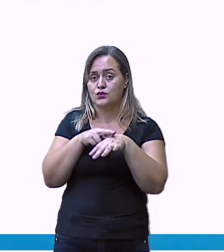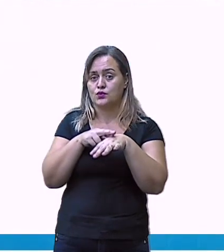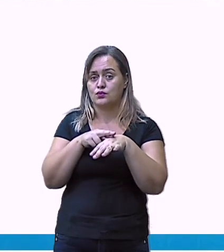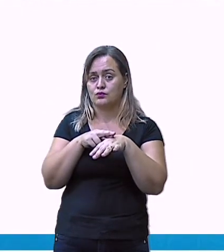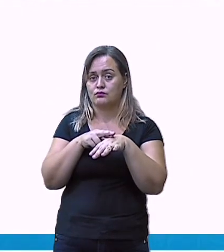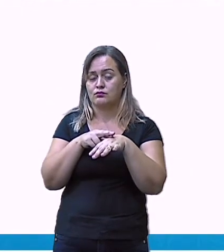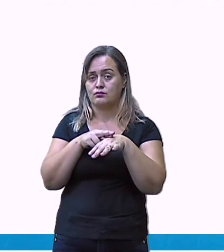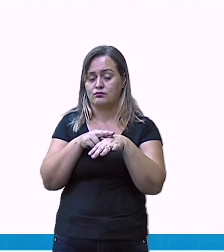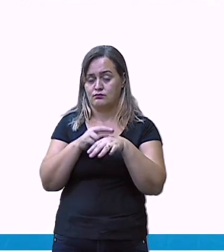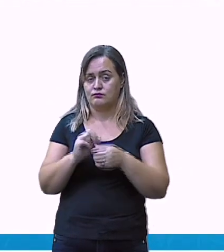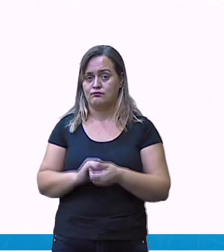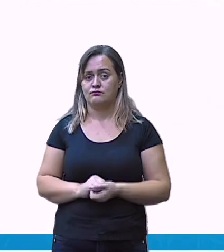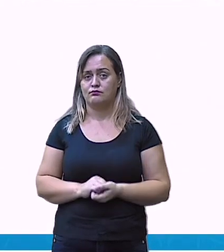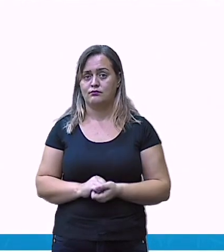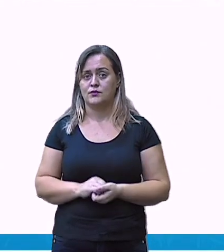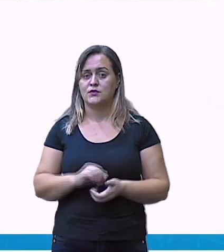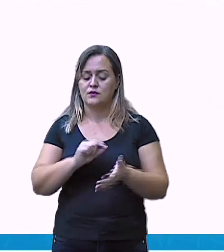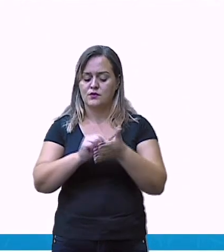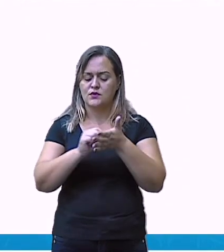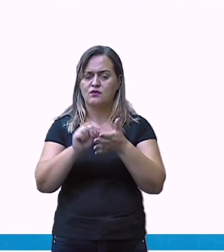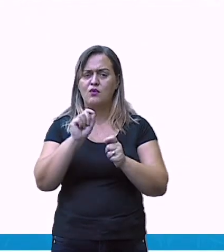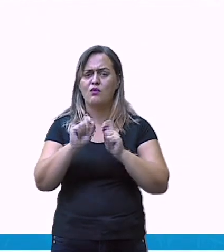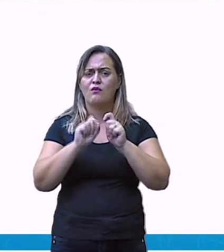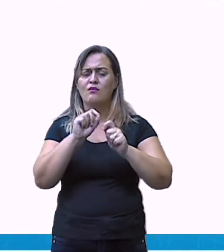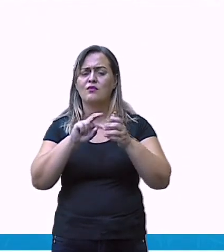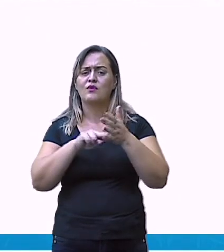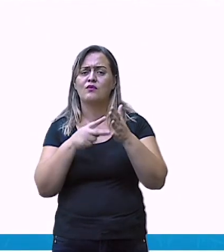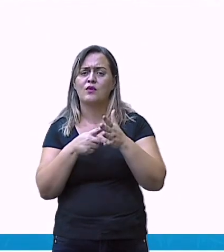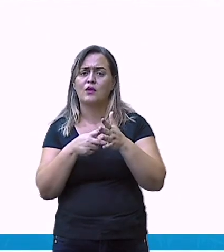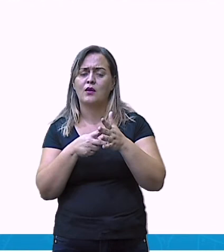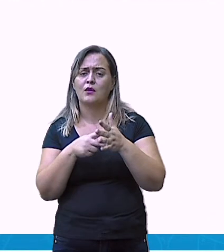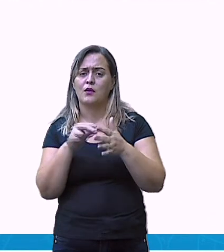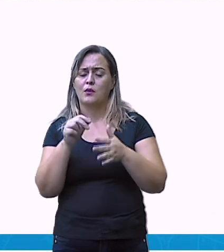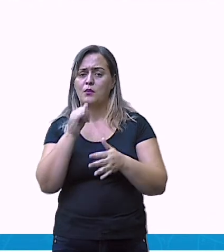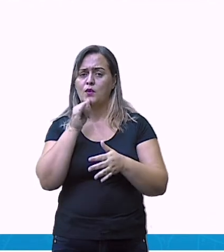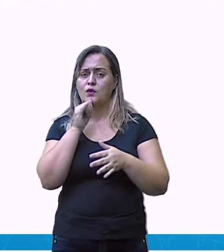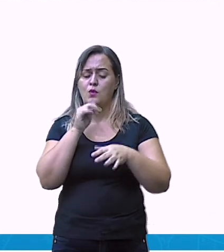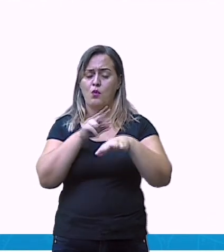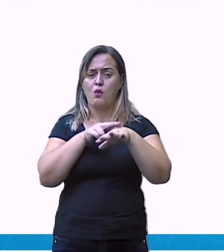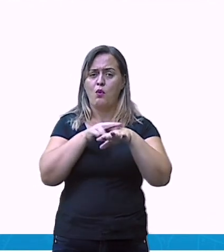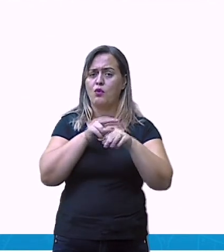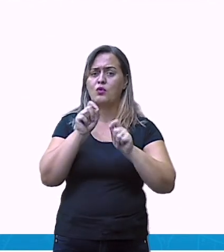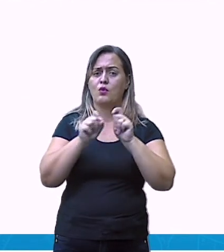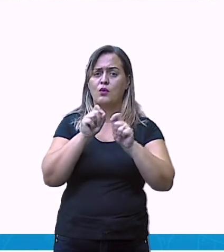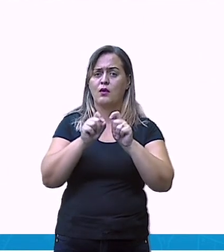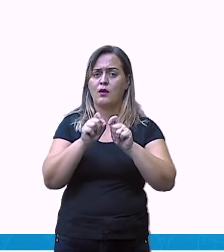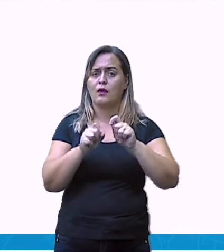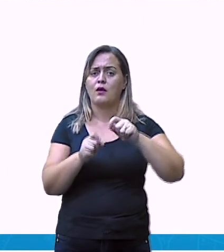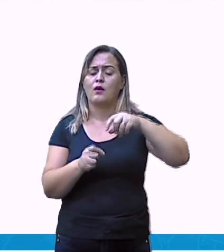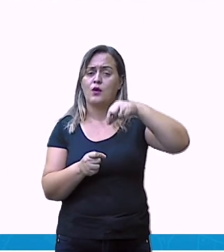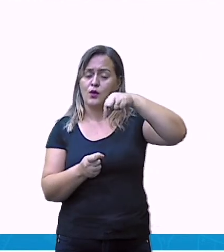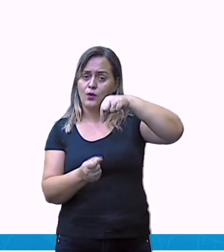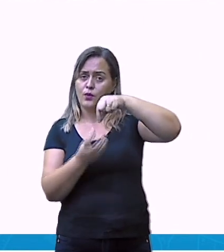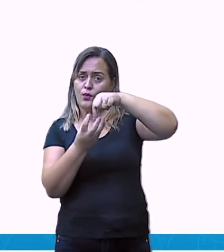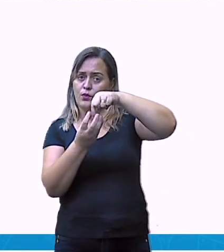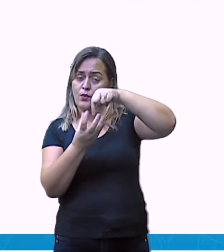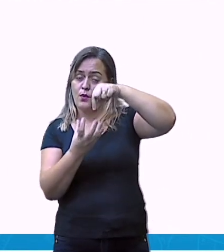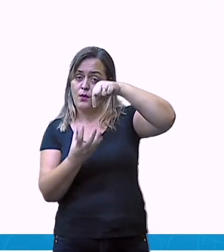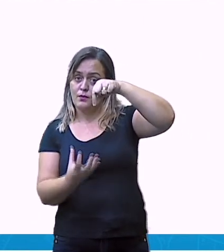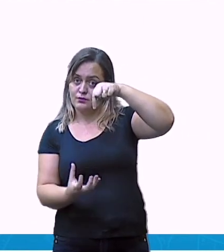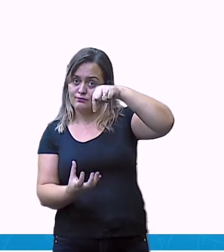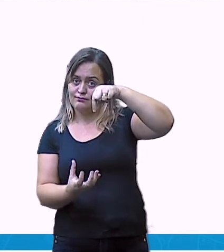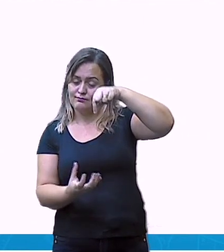e vai escrever o que significa. O roxo é o quê? É a berinjela, não é isso? O vermelho, coloca aí um